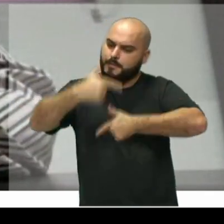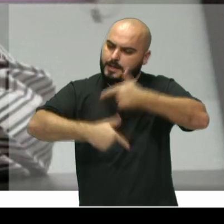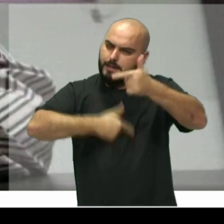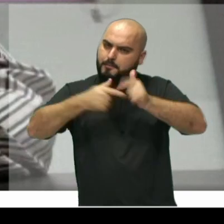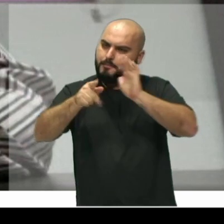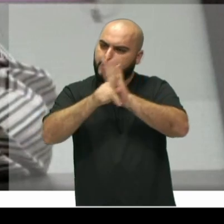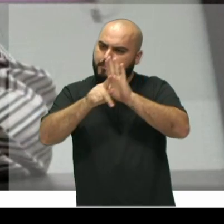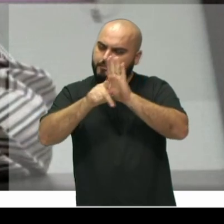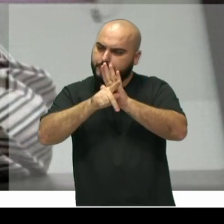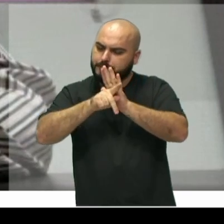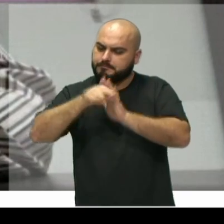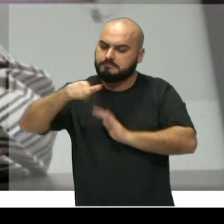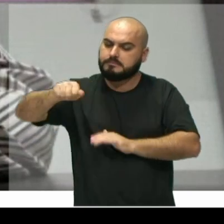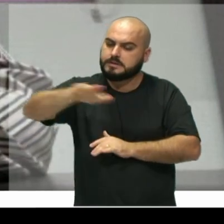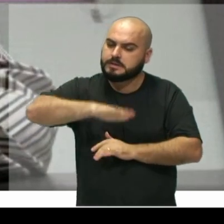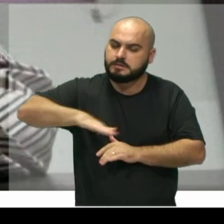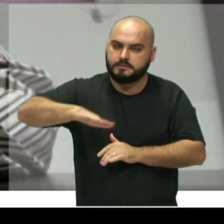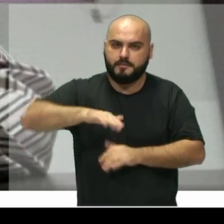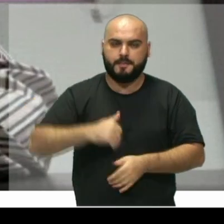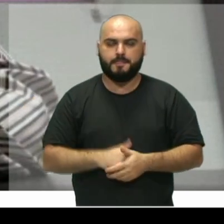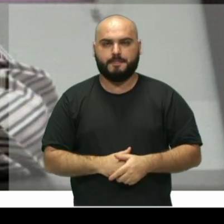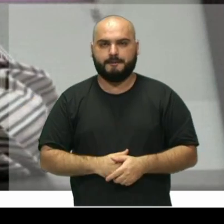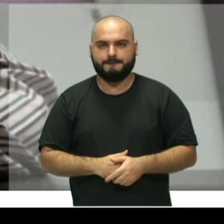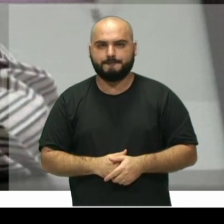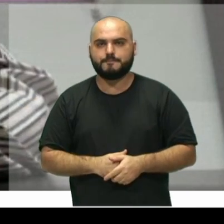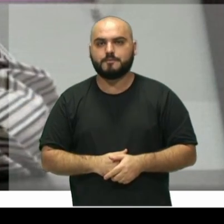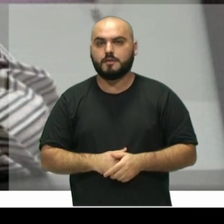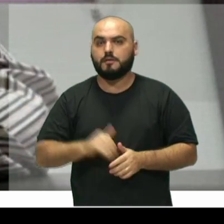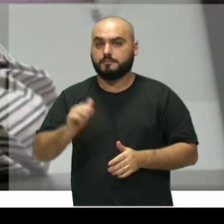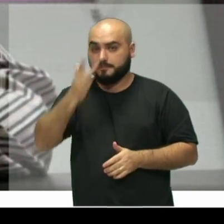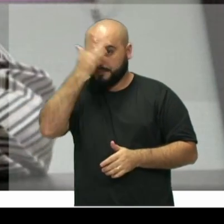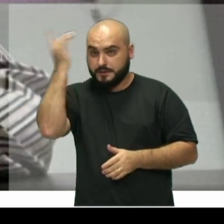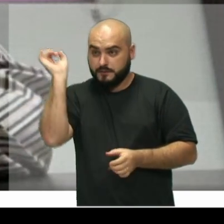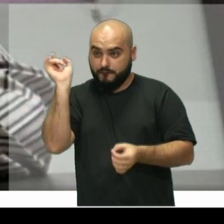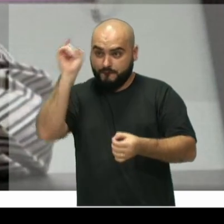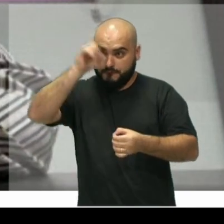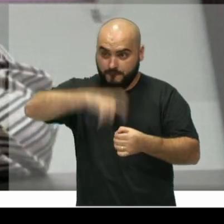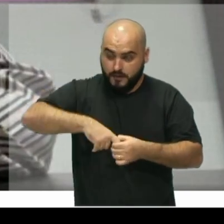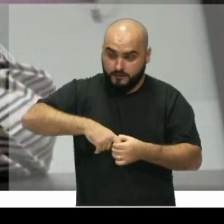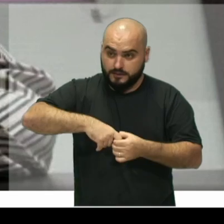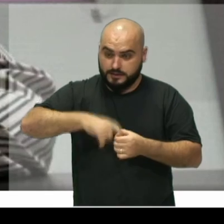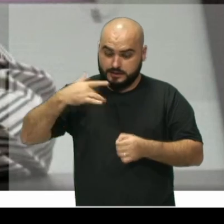né? O quanto o índice de recuperado ainda é muito pequeno, mas